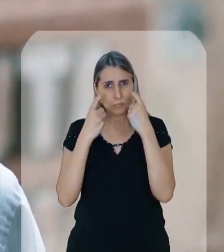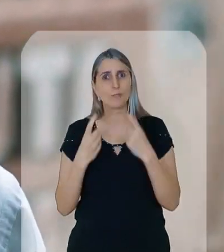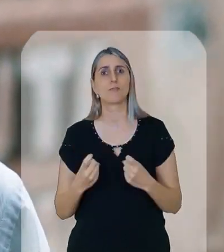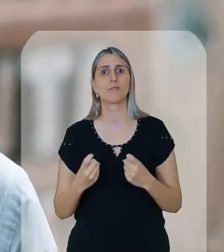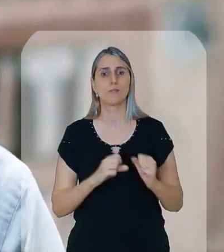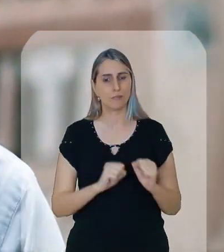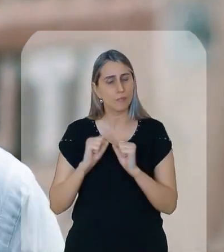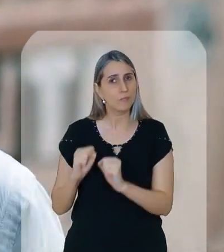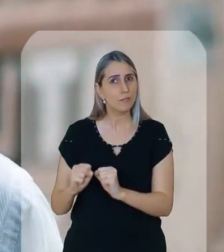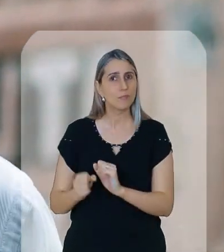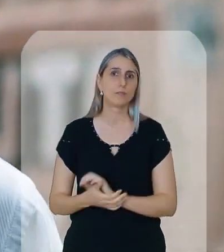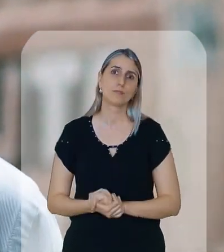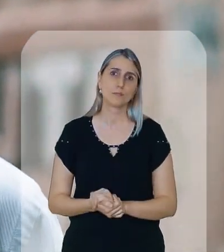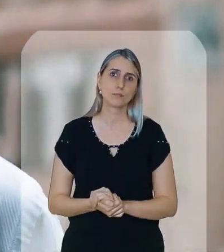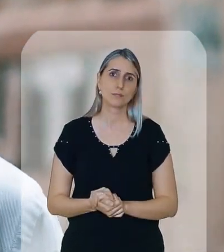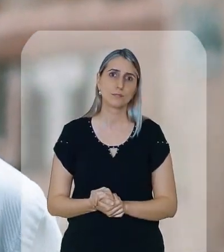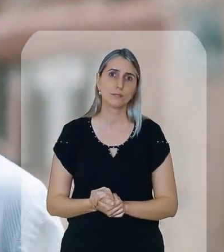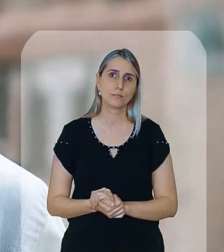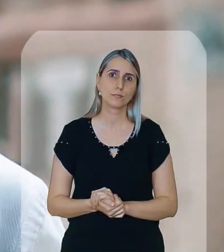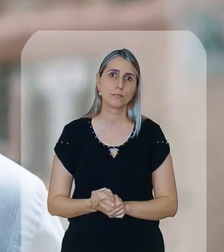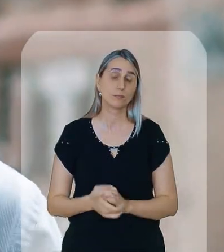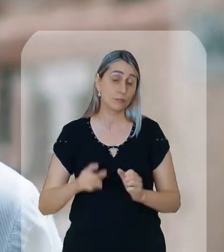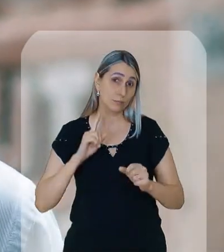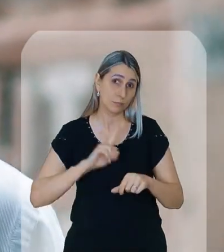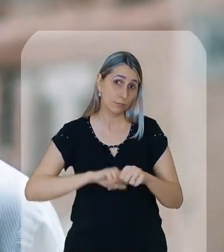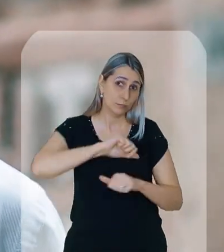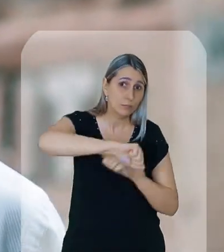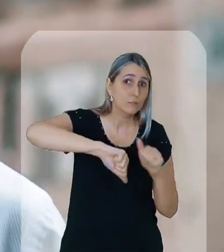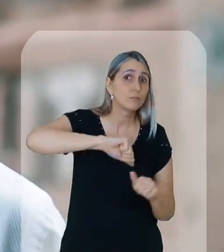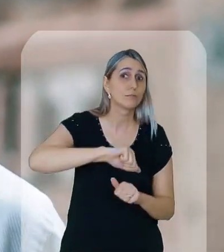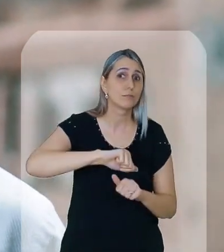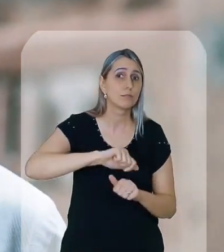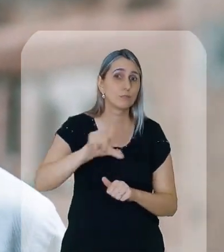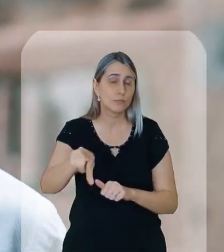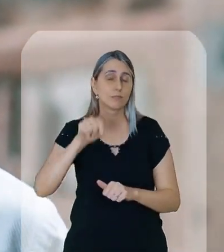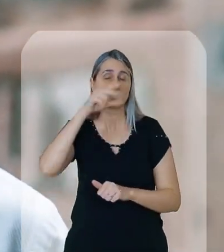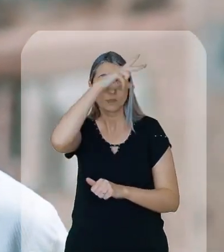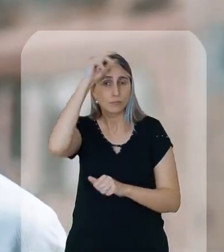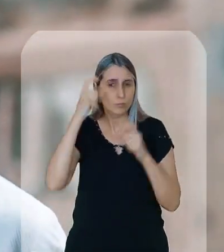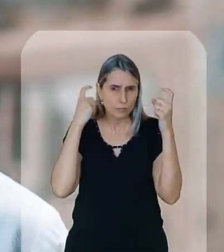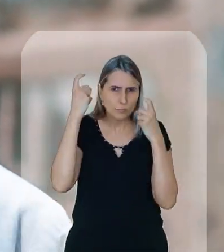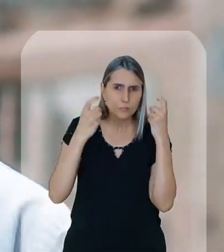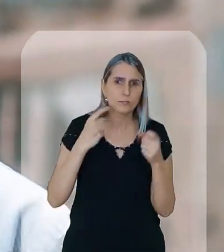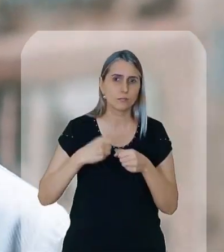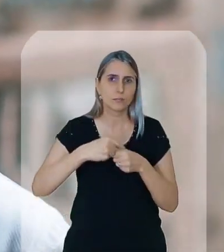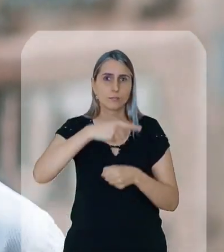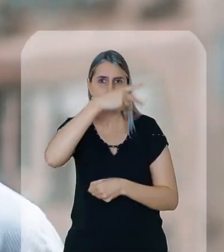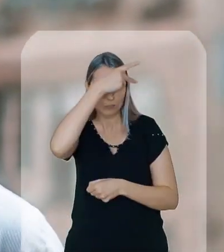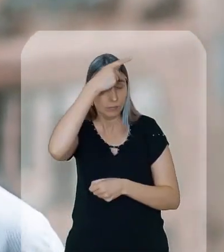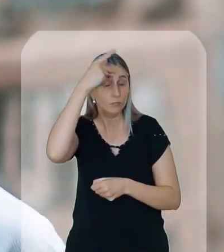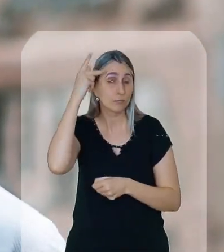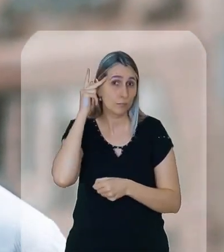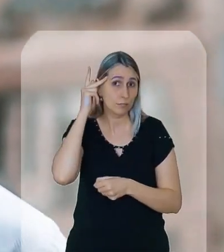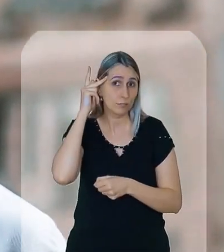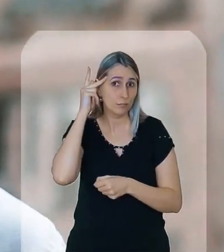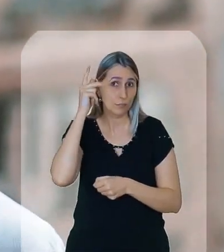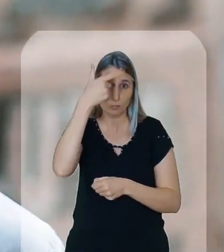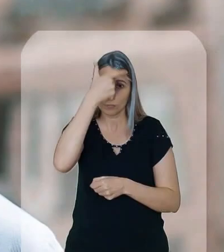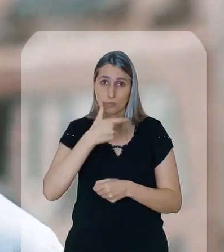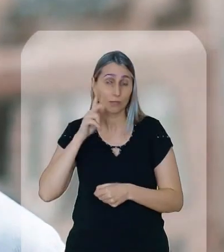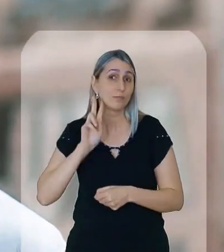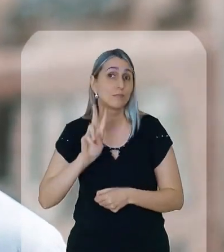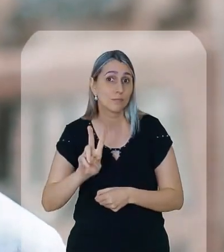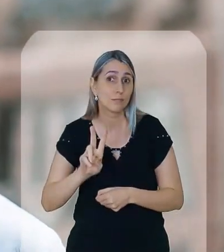só estão interessados no poder. Está na hora de mudar. De escolher um prefeito preocupado com a cidade e com as pessoas.